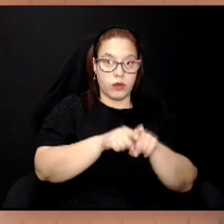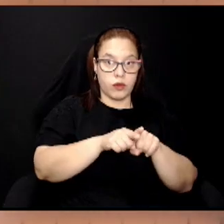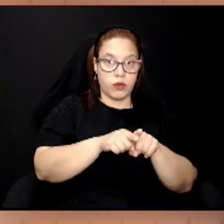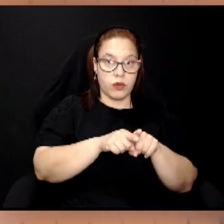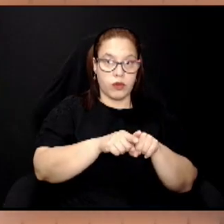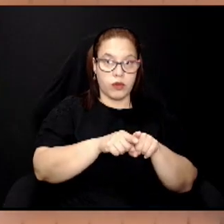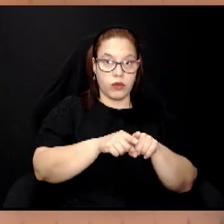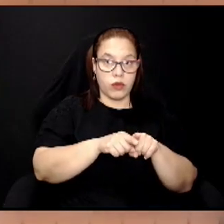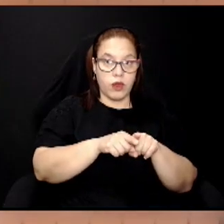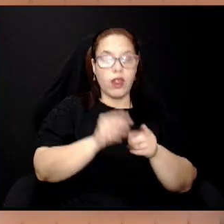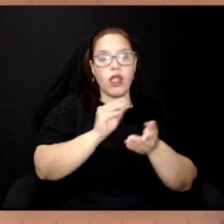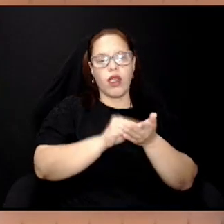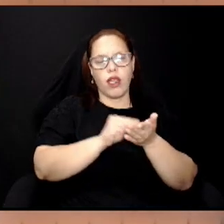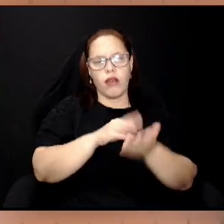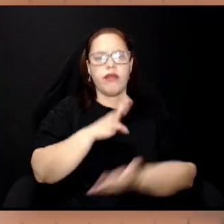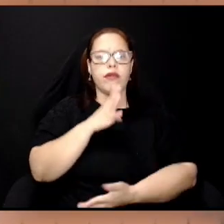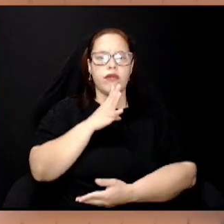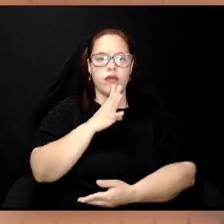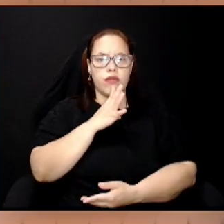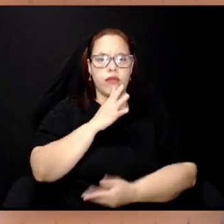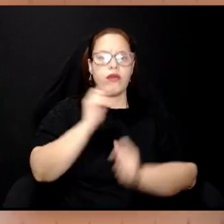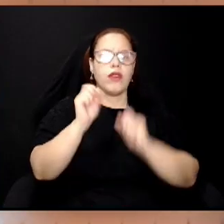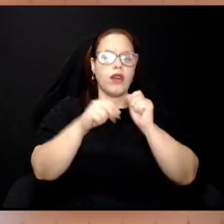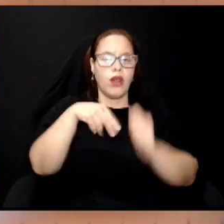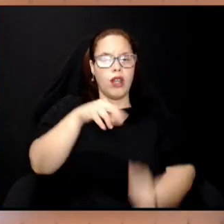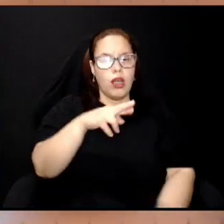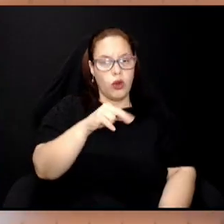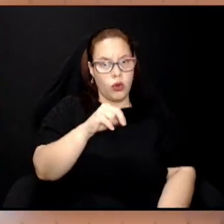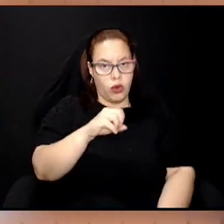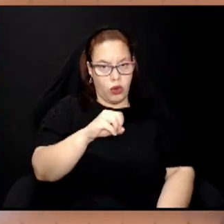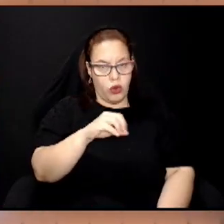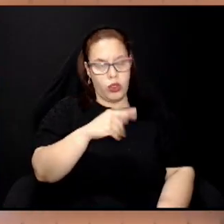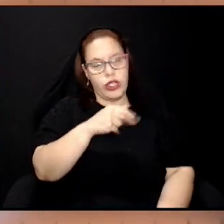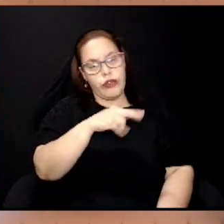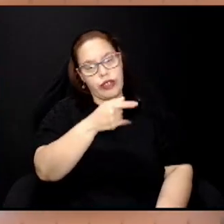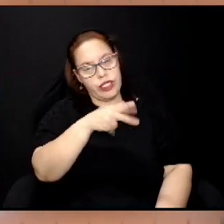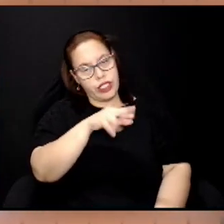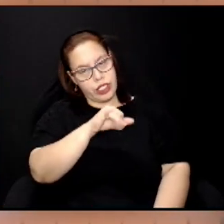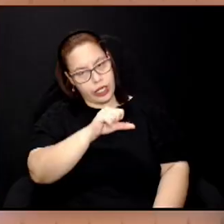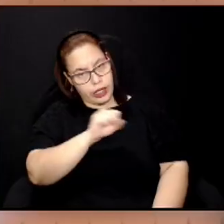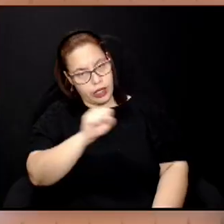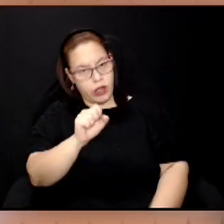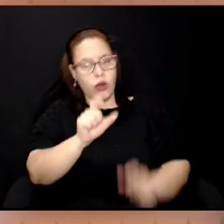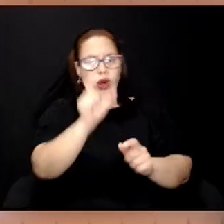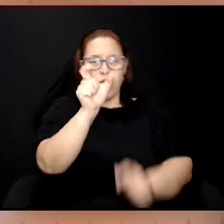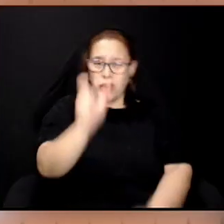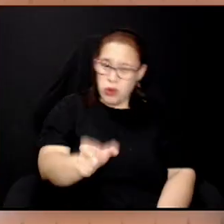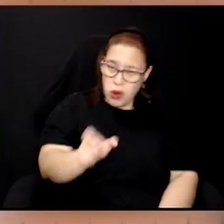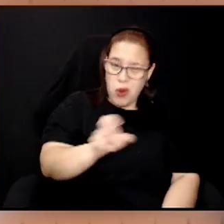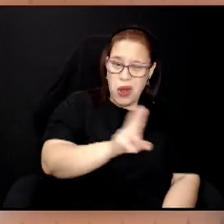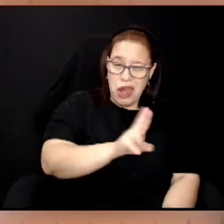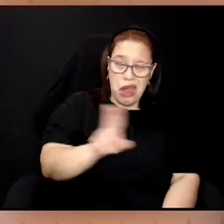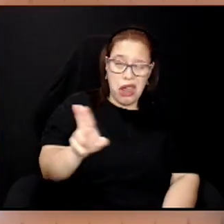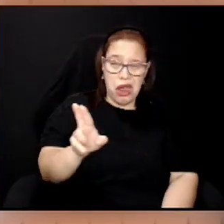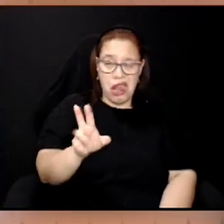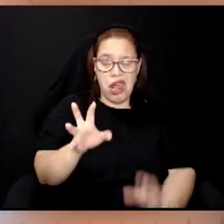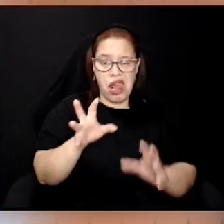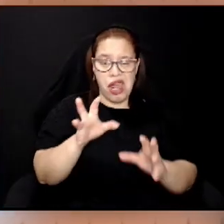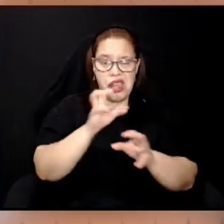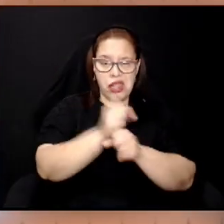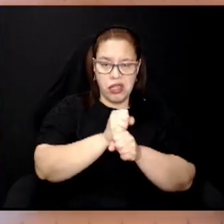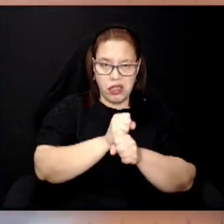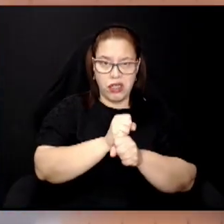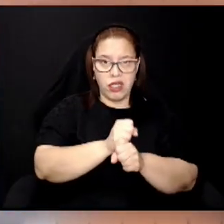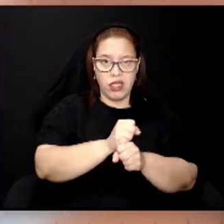falta de conhecimento sobre a questão das neurodivergências, né? É uma nomenclatura, inclusive, uma conceitualização que ela,